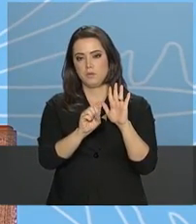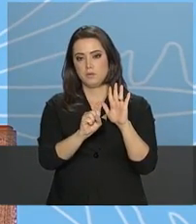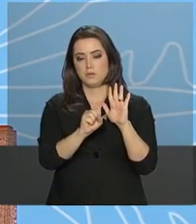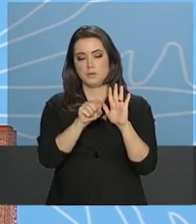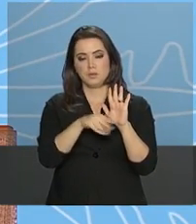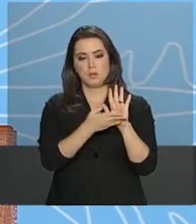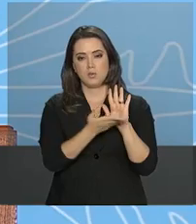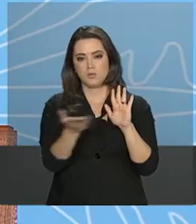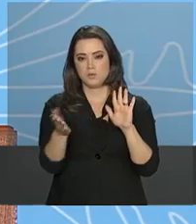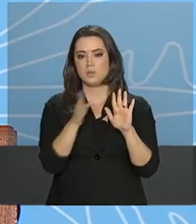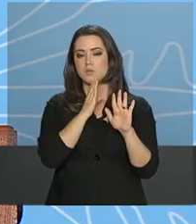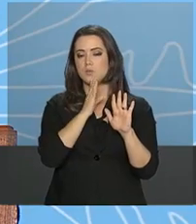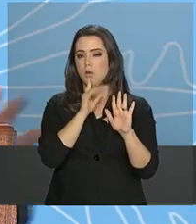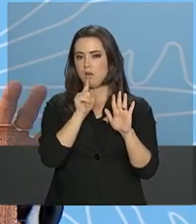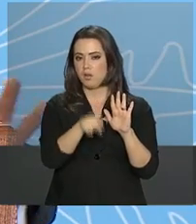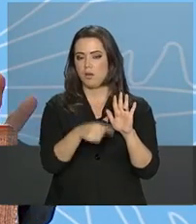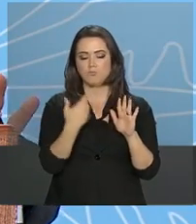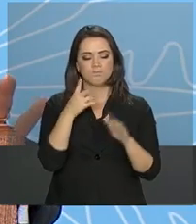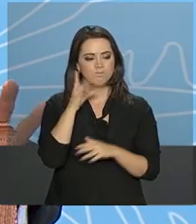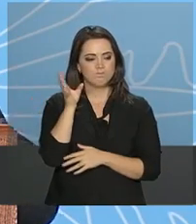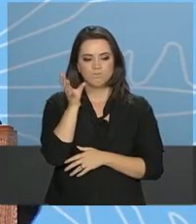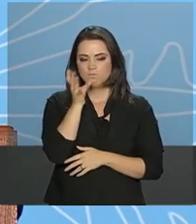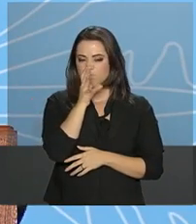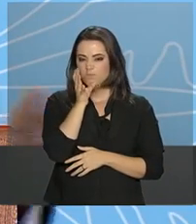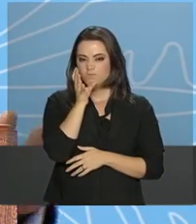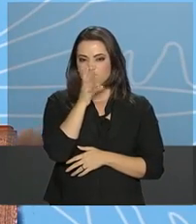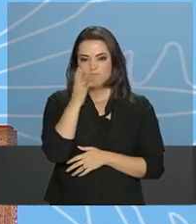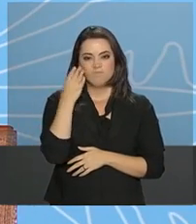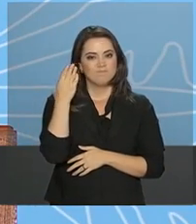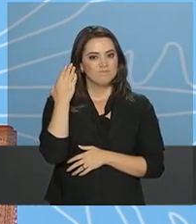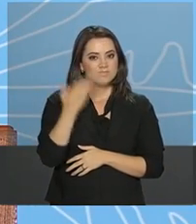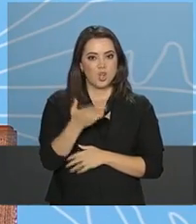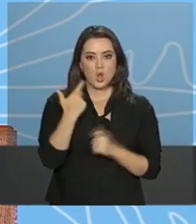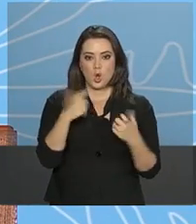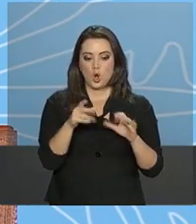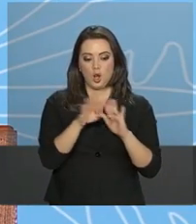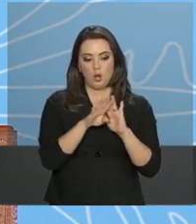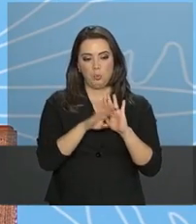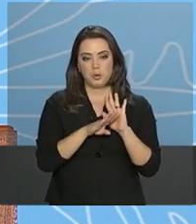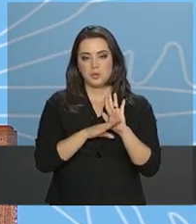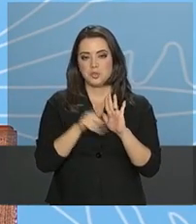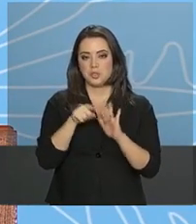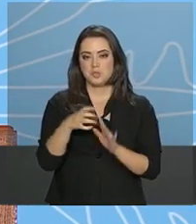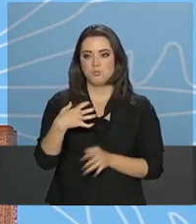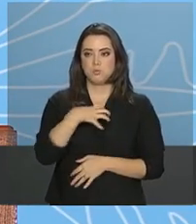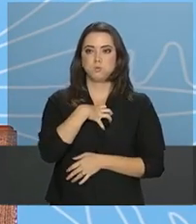é uma coisa, Tonei, uma coisa impressionante. Você conhecer aquele projeto,